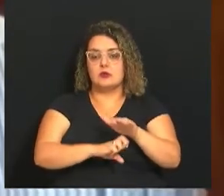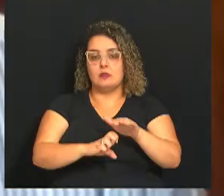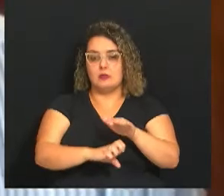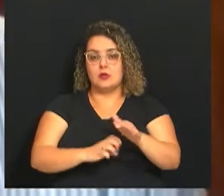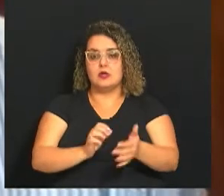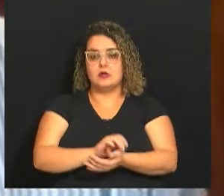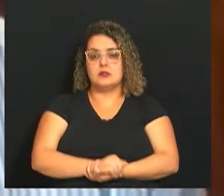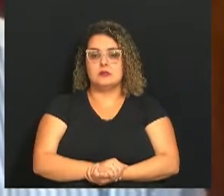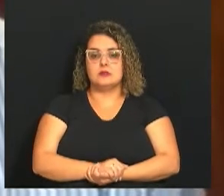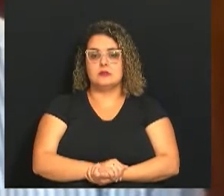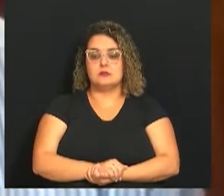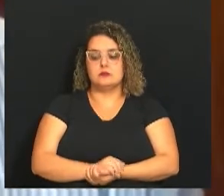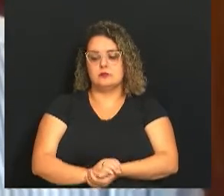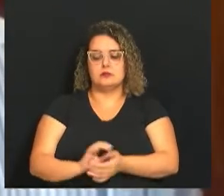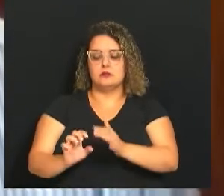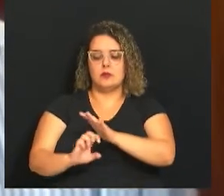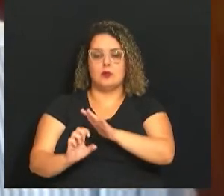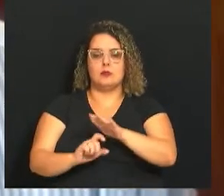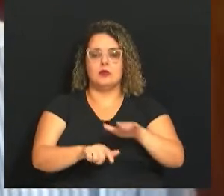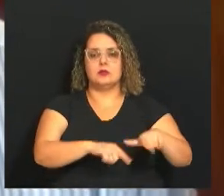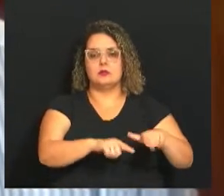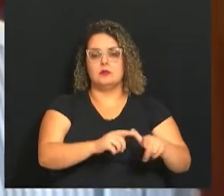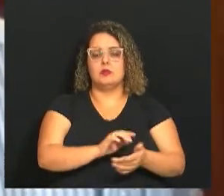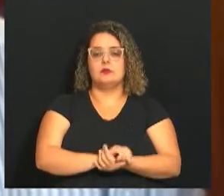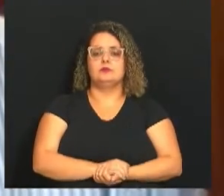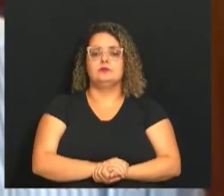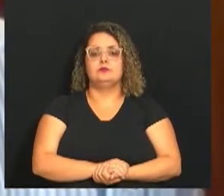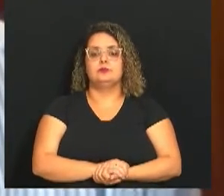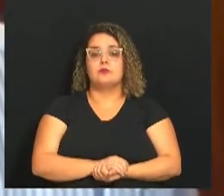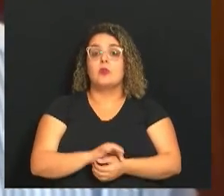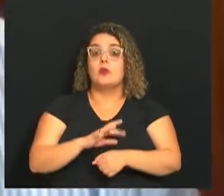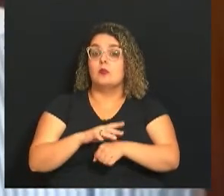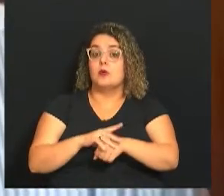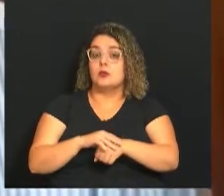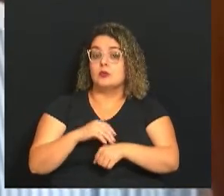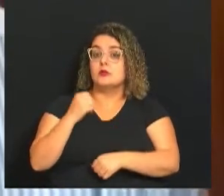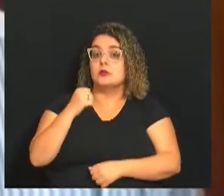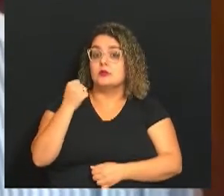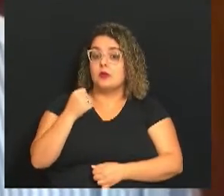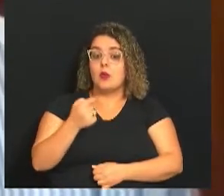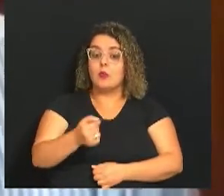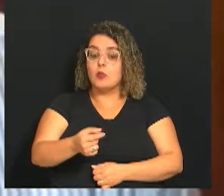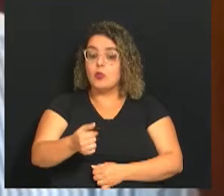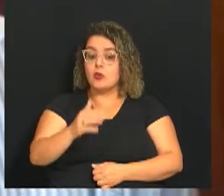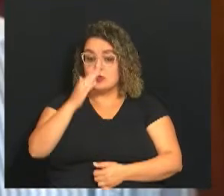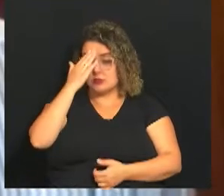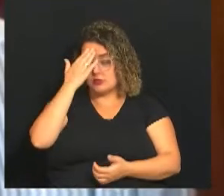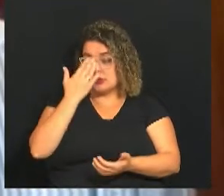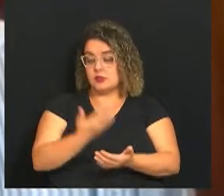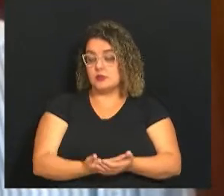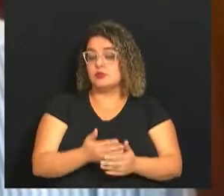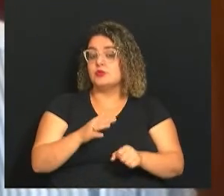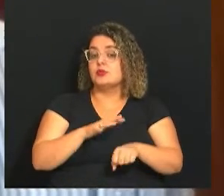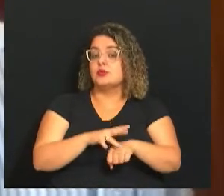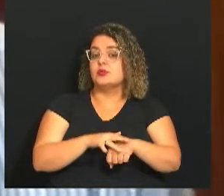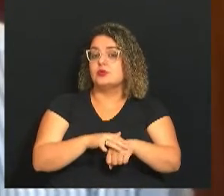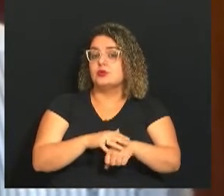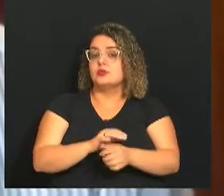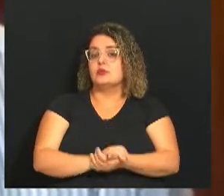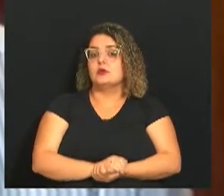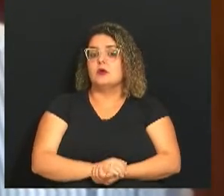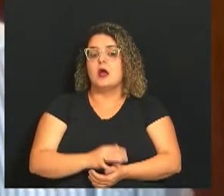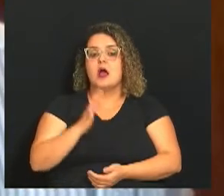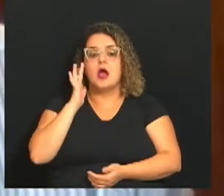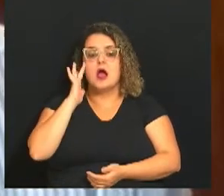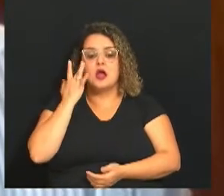grave, uma doença que poucos acreditam, né, ser doença. Muitas pessoas acabam achando como vagabundice,